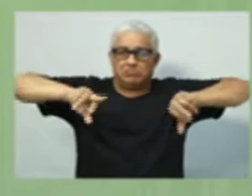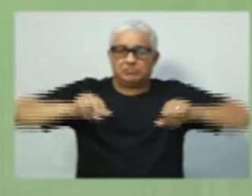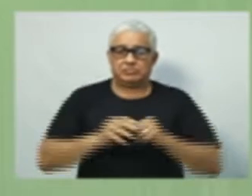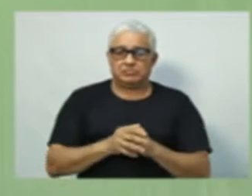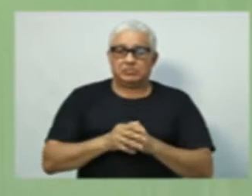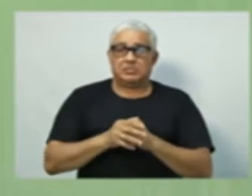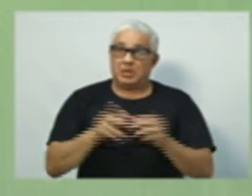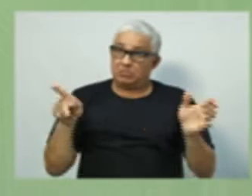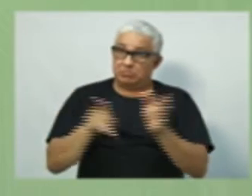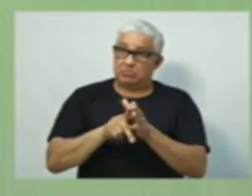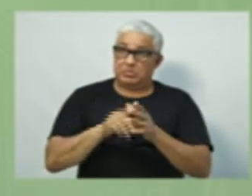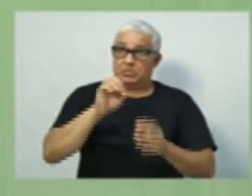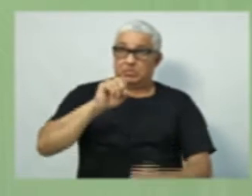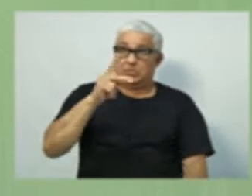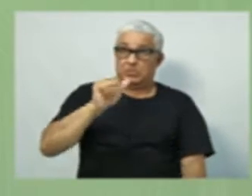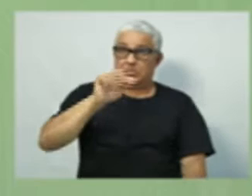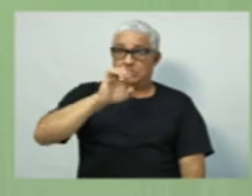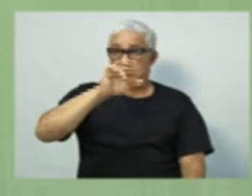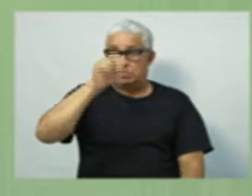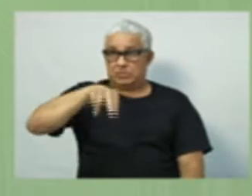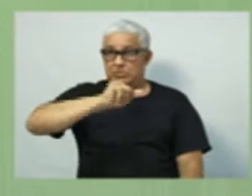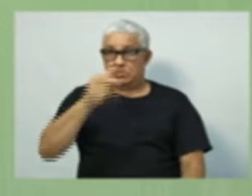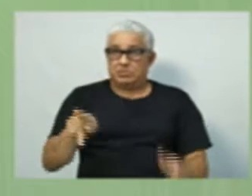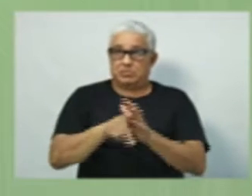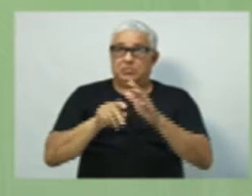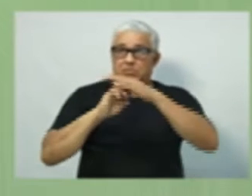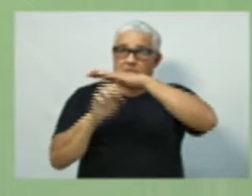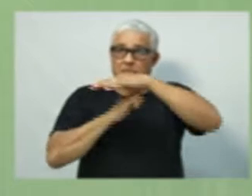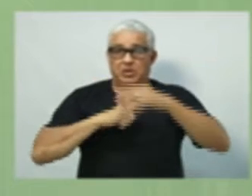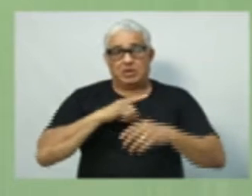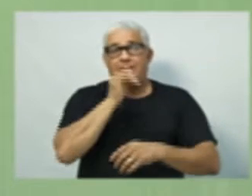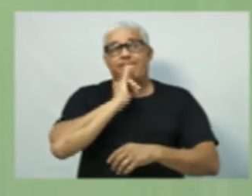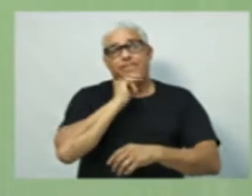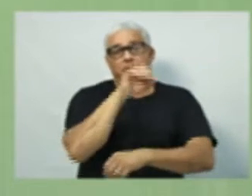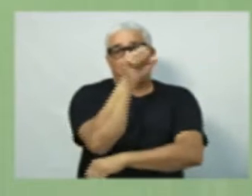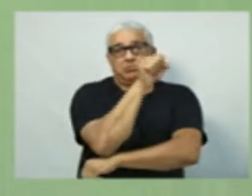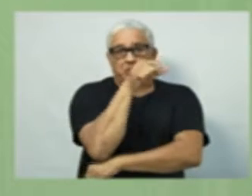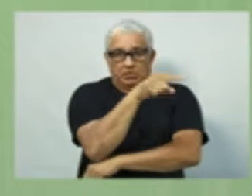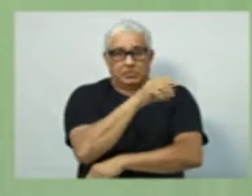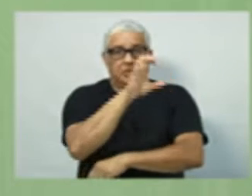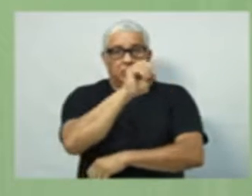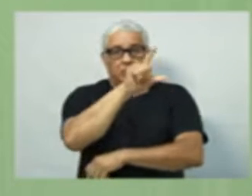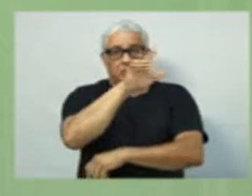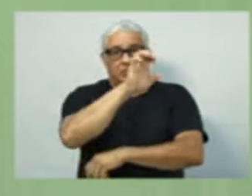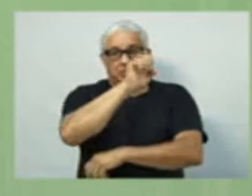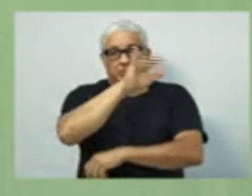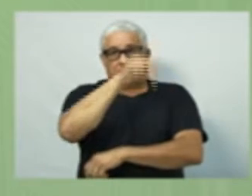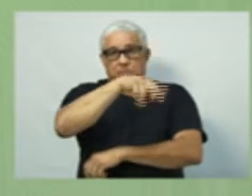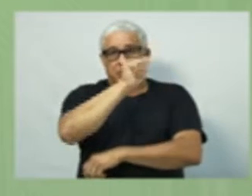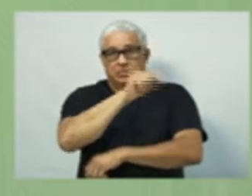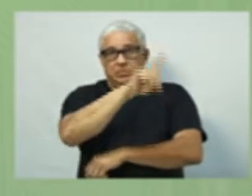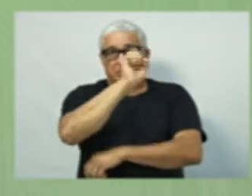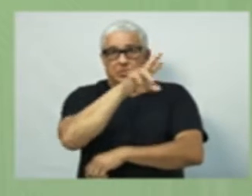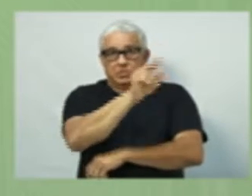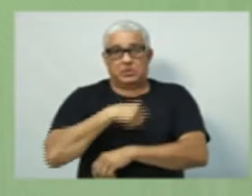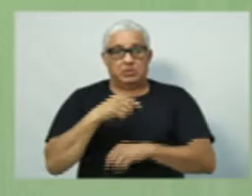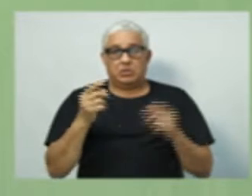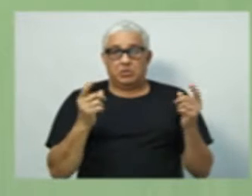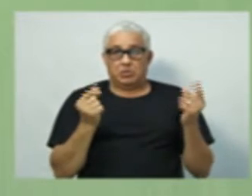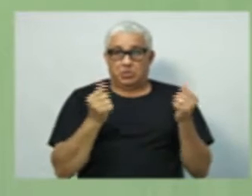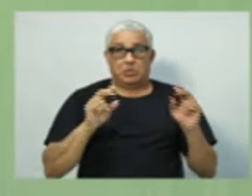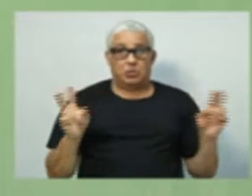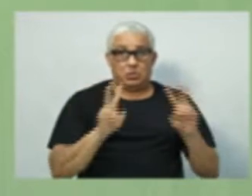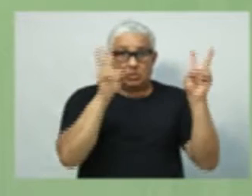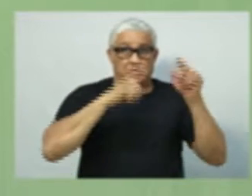atividades operacionais da empresa se eu tenho um veículo lá de colecionador só pra eu pra ele ganhar valor para vendê lá na